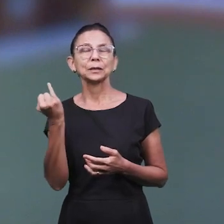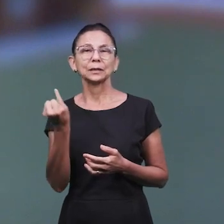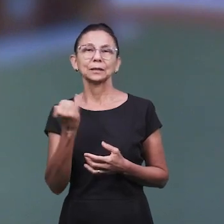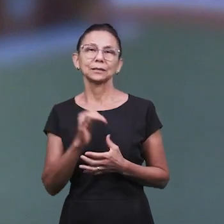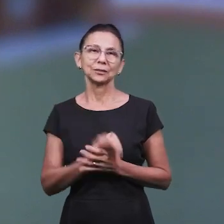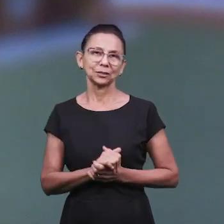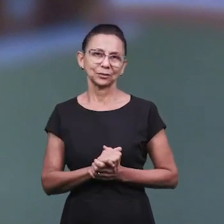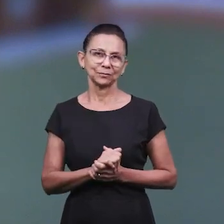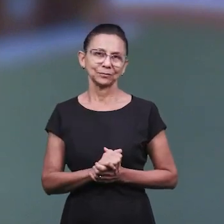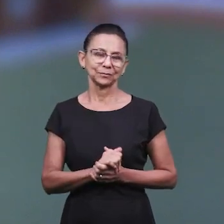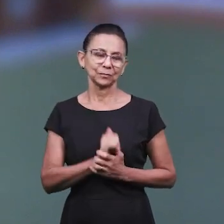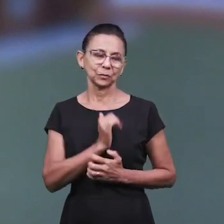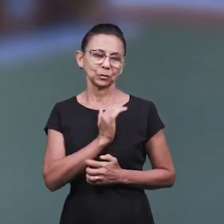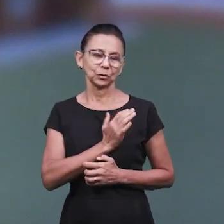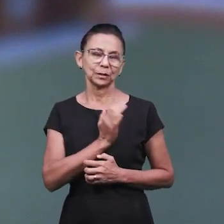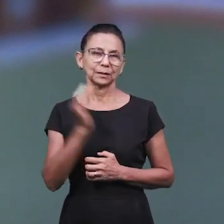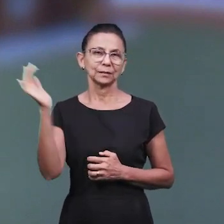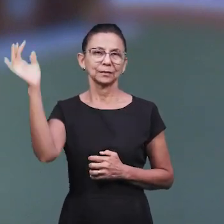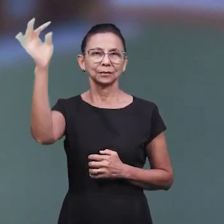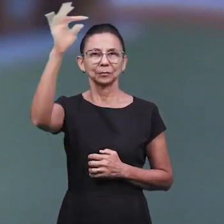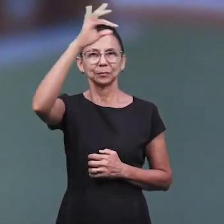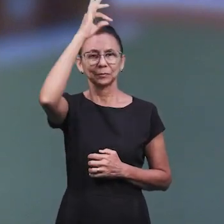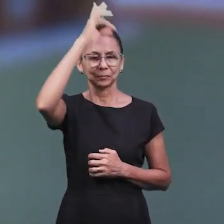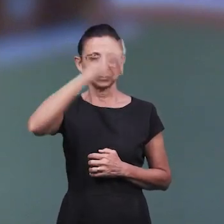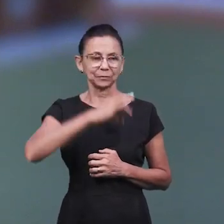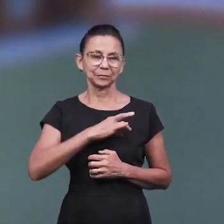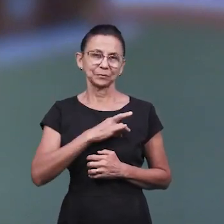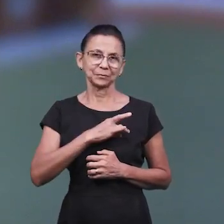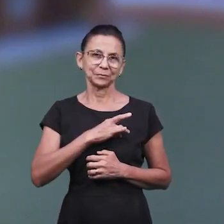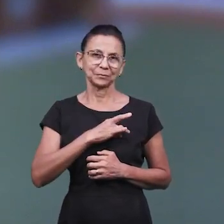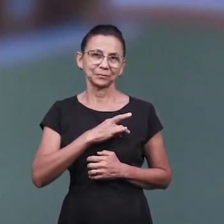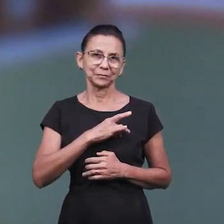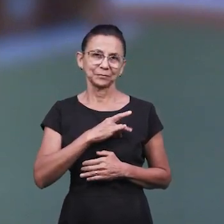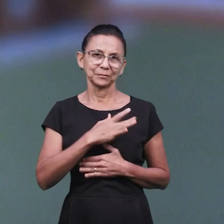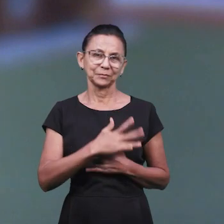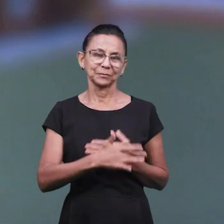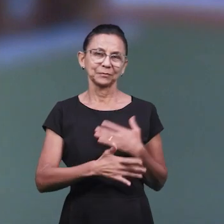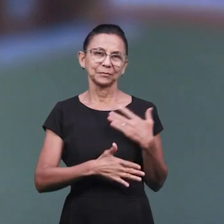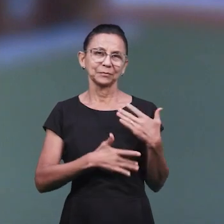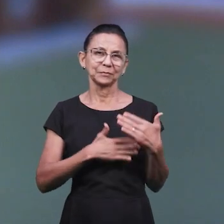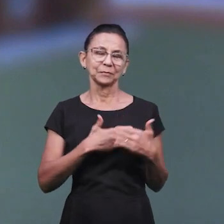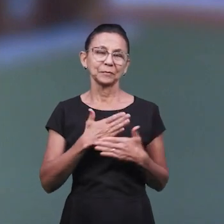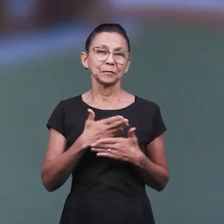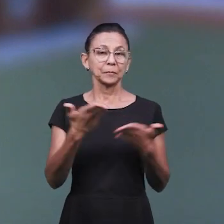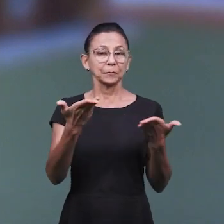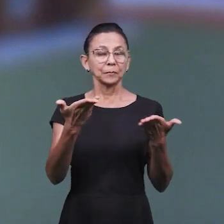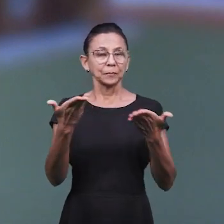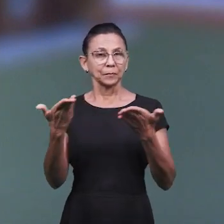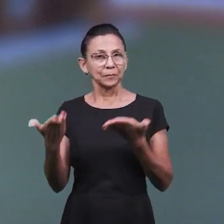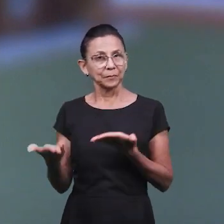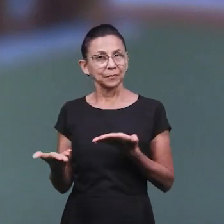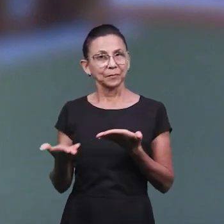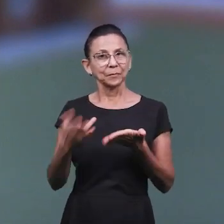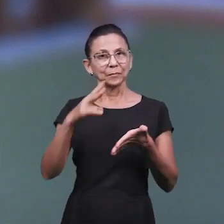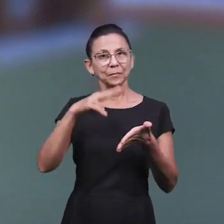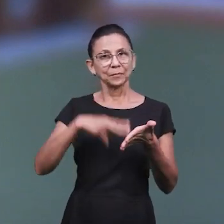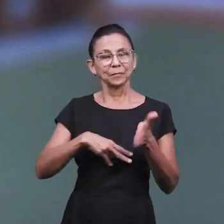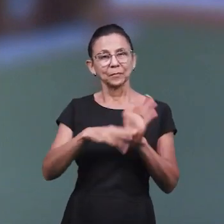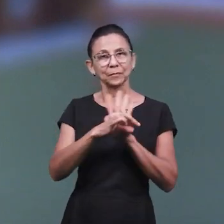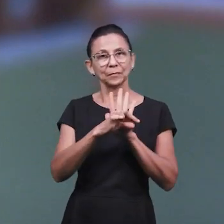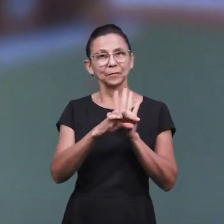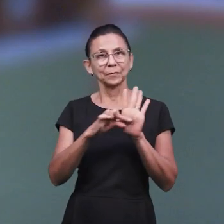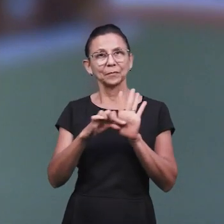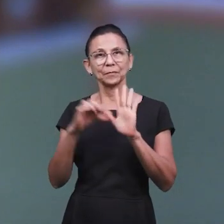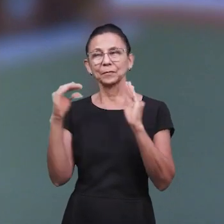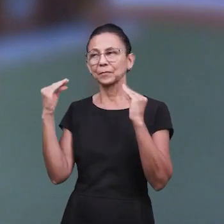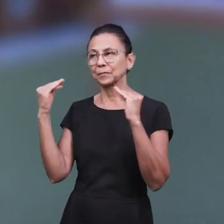nosso coração cheio do Espírito Santo. Eu convido que todos leiam comigo o versículo que está